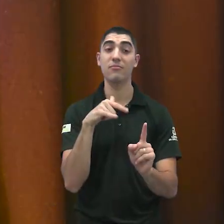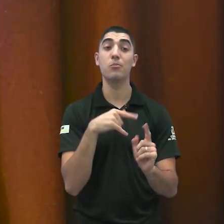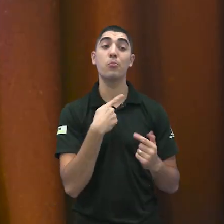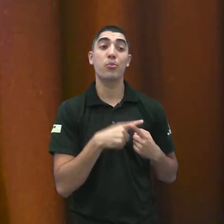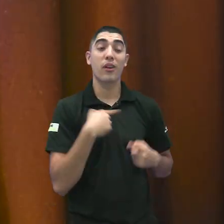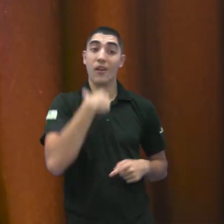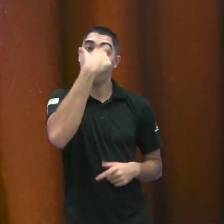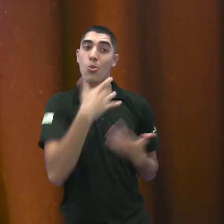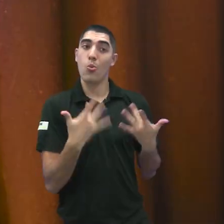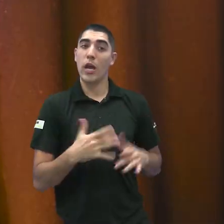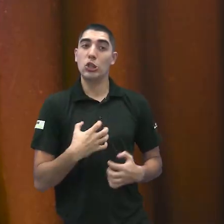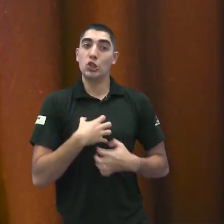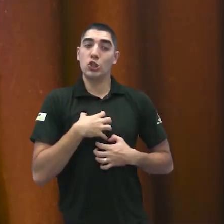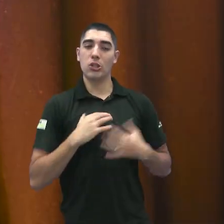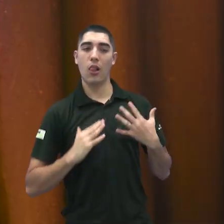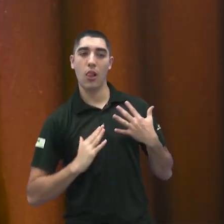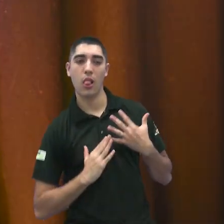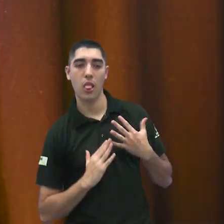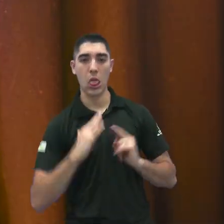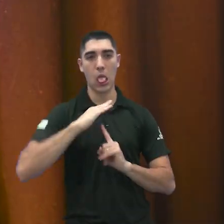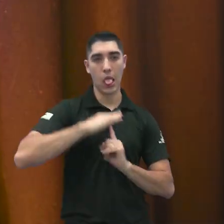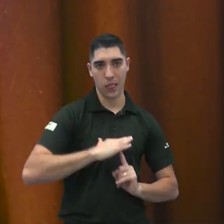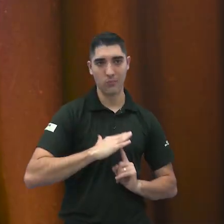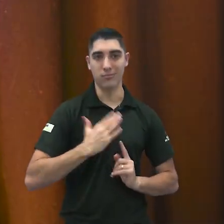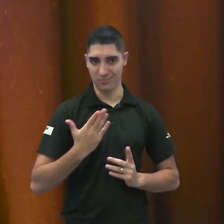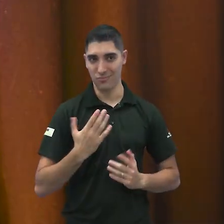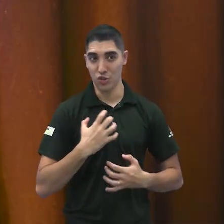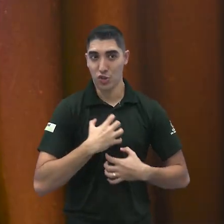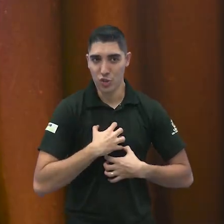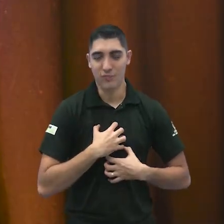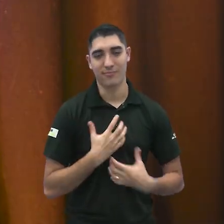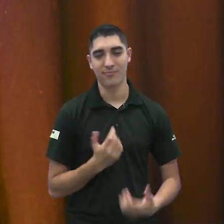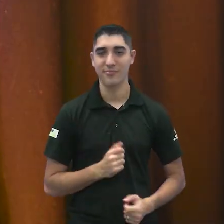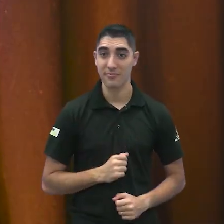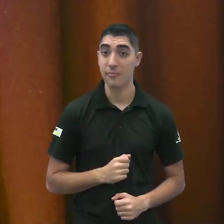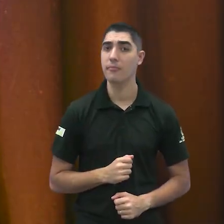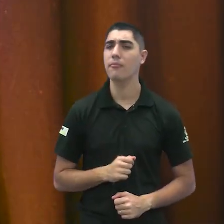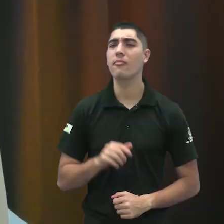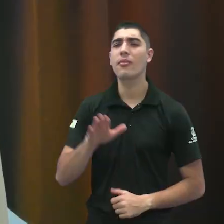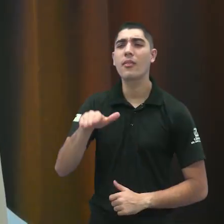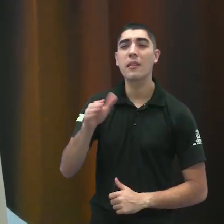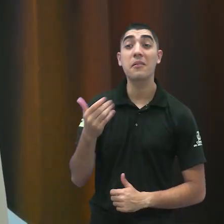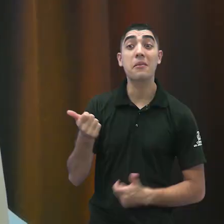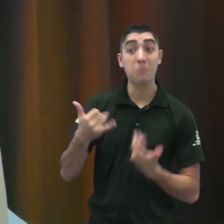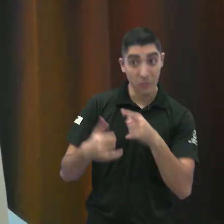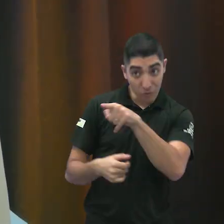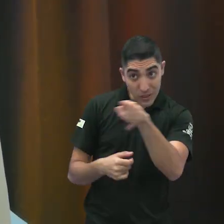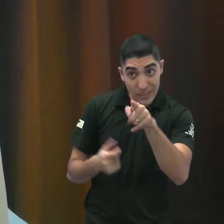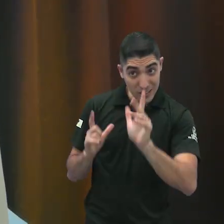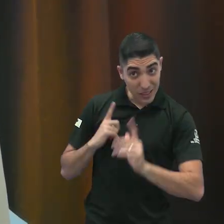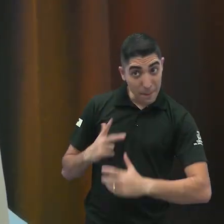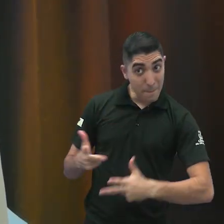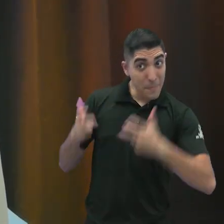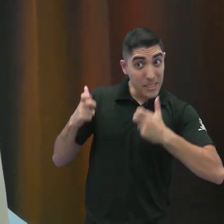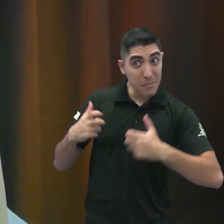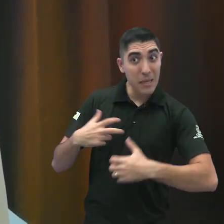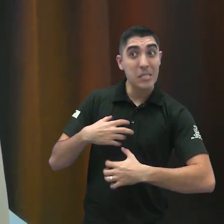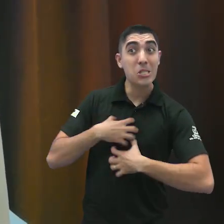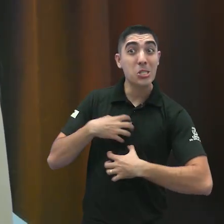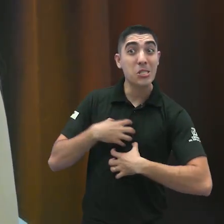não se sinta novamente com essa dor aí existencial, a dor inicial da vida dele. Diz pra mim, vocês já estão se enxergando